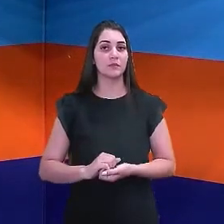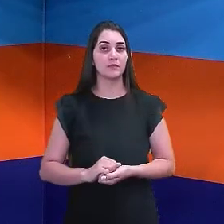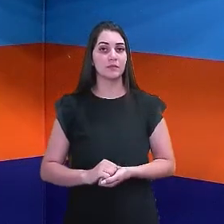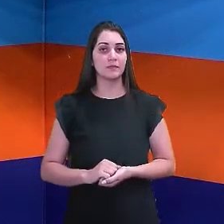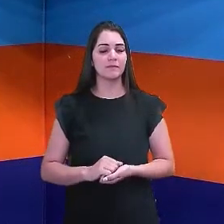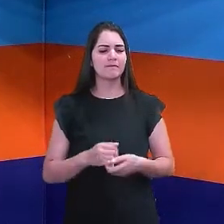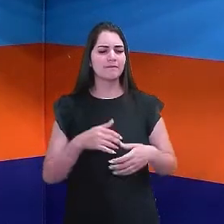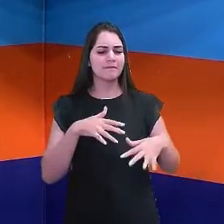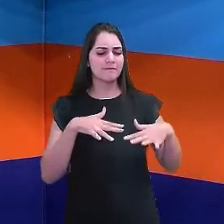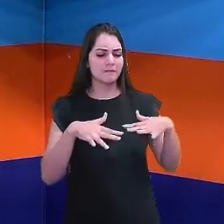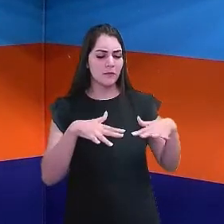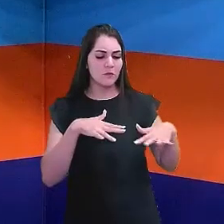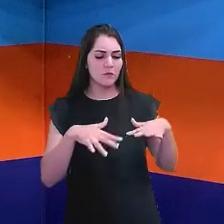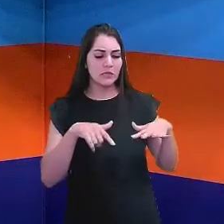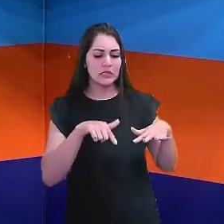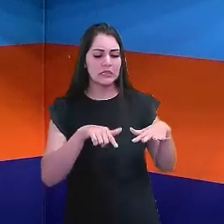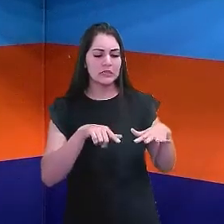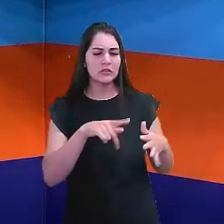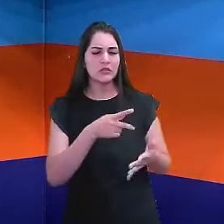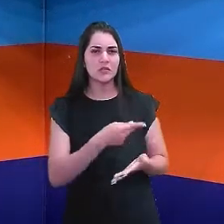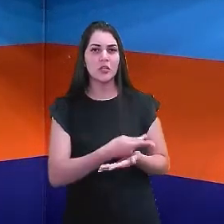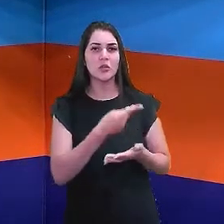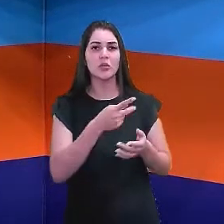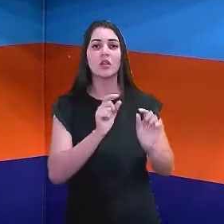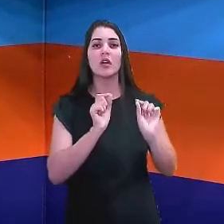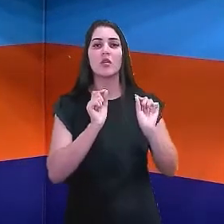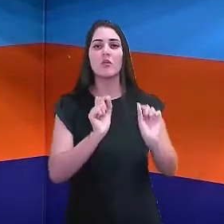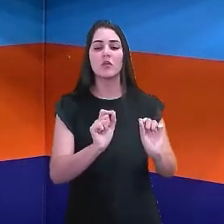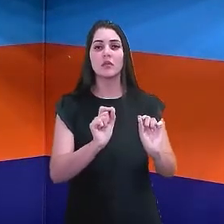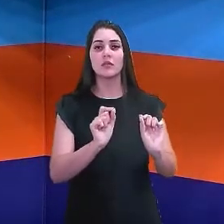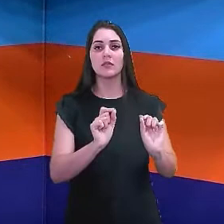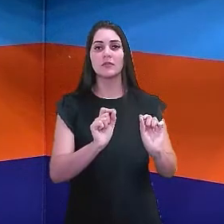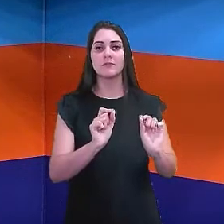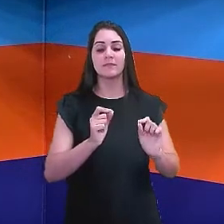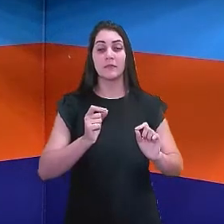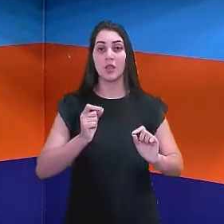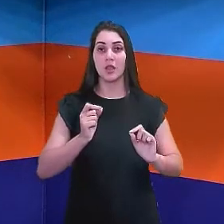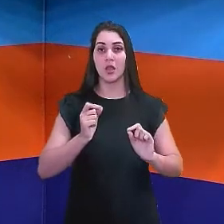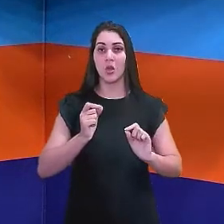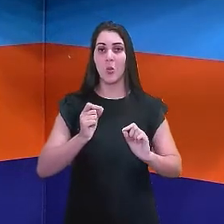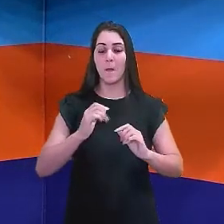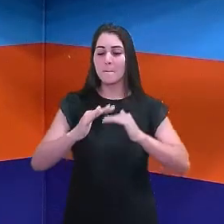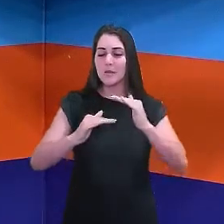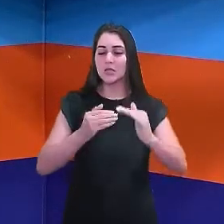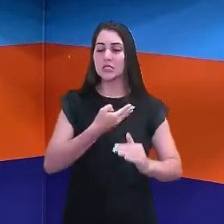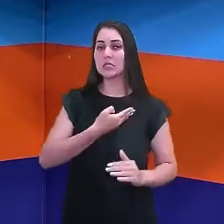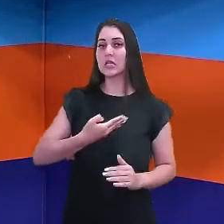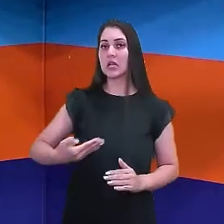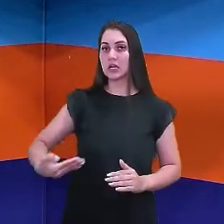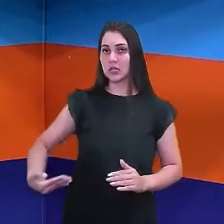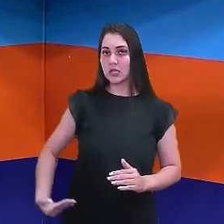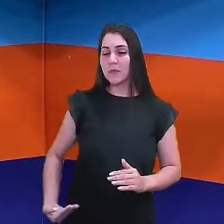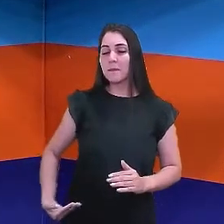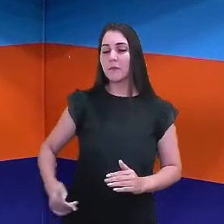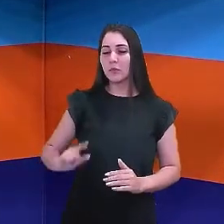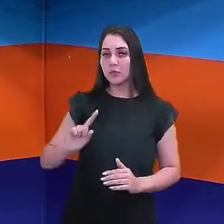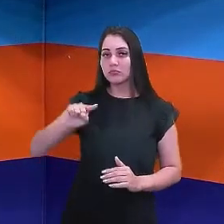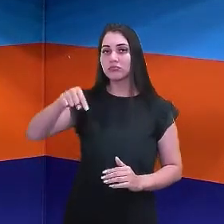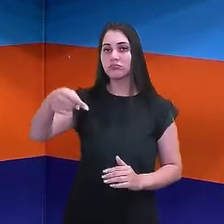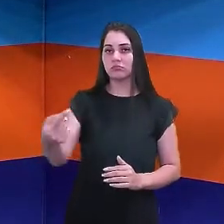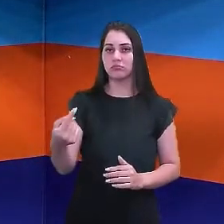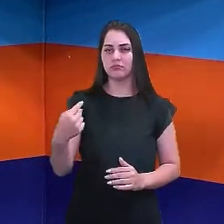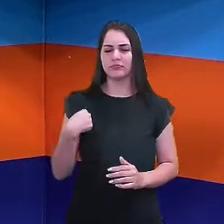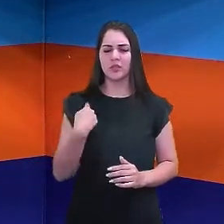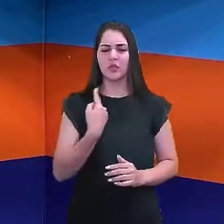a movimentação que vai resultar com o processo da República posteriormente. Então, o